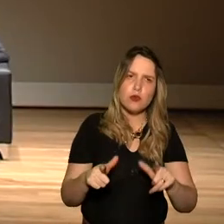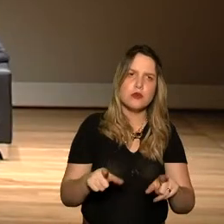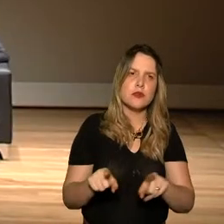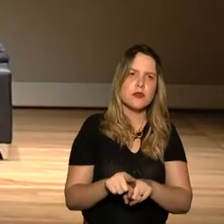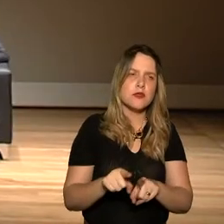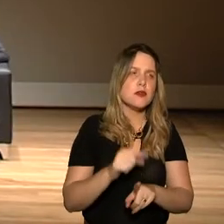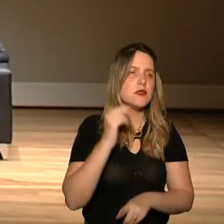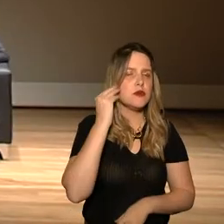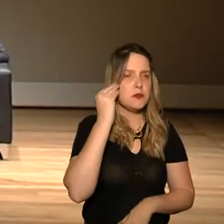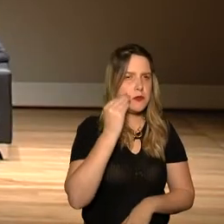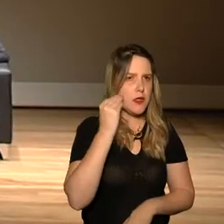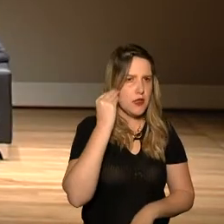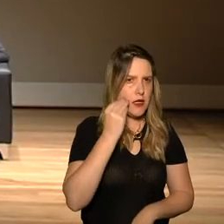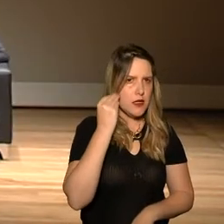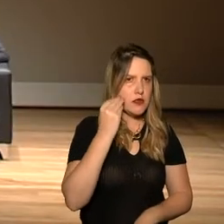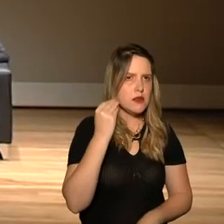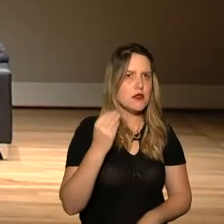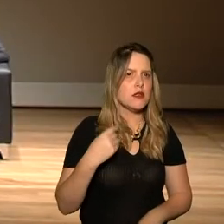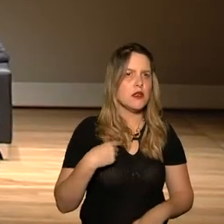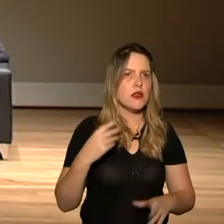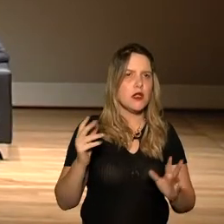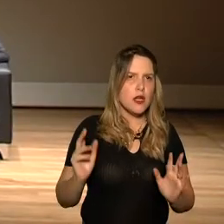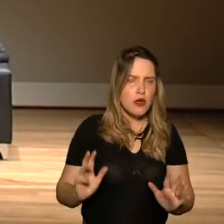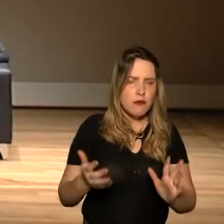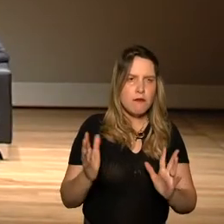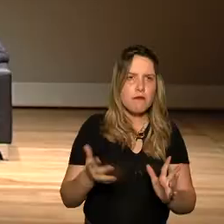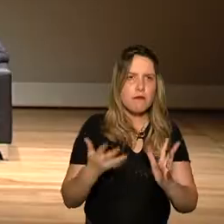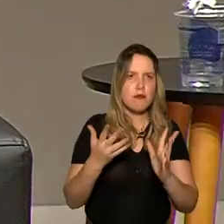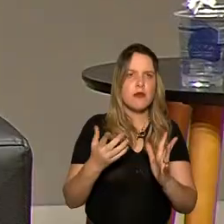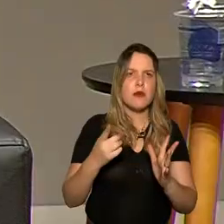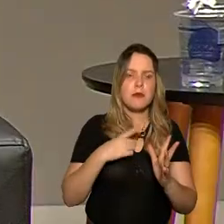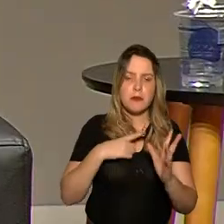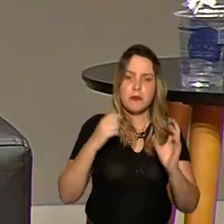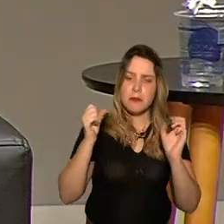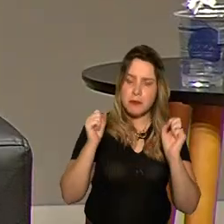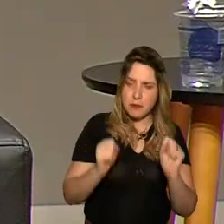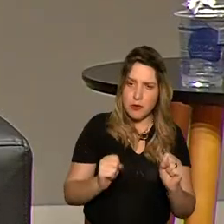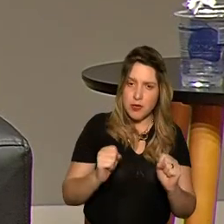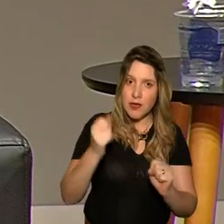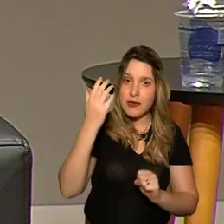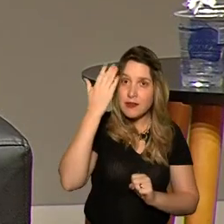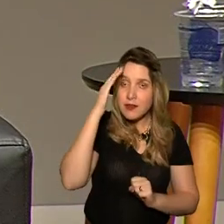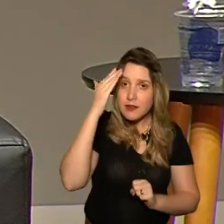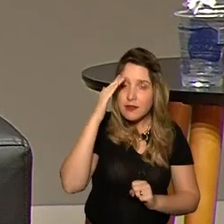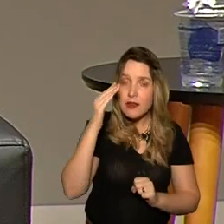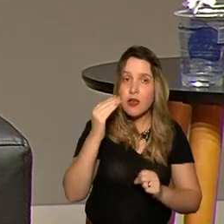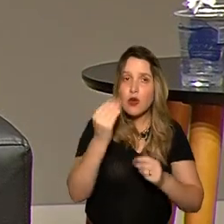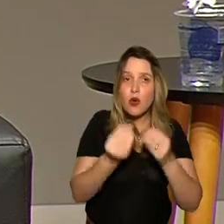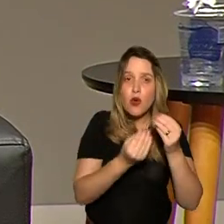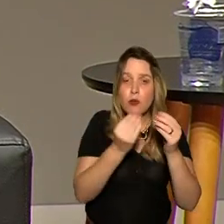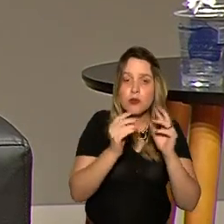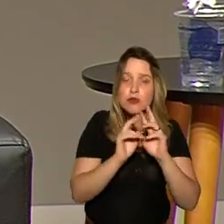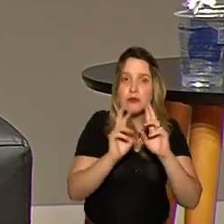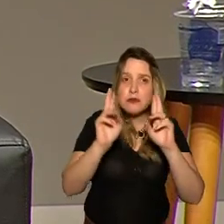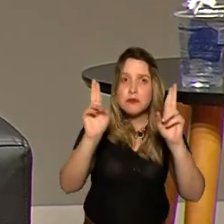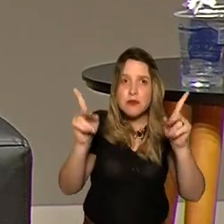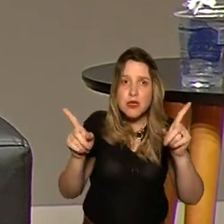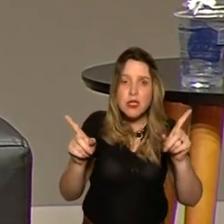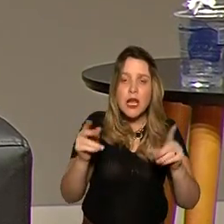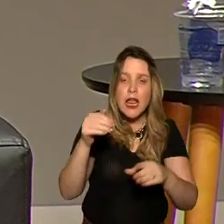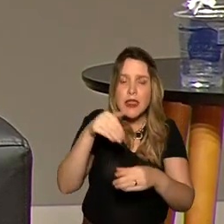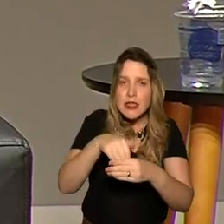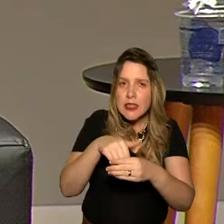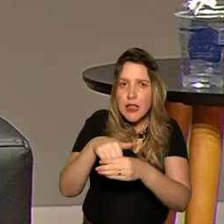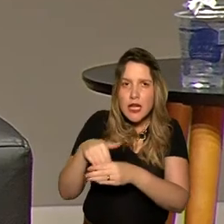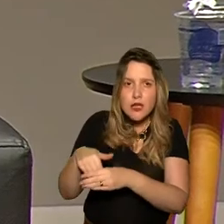experiências de comunicação no Tik Tok por exemplo é de poder entender que essas diferentes plataformas tem os